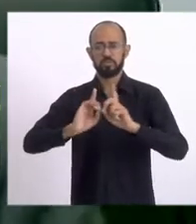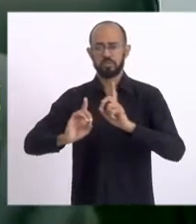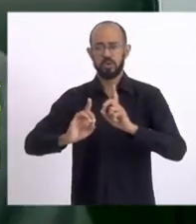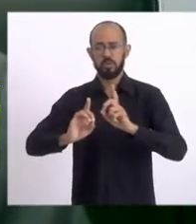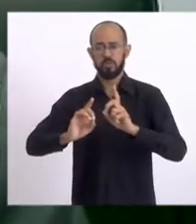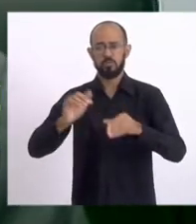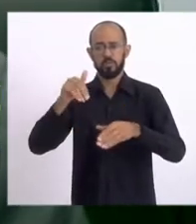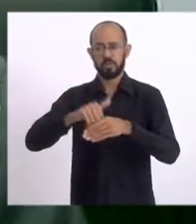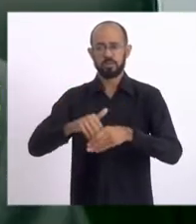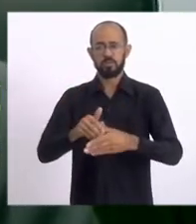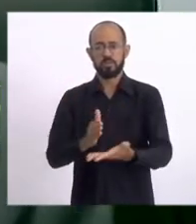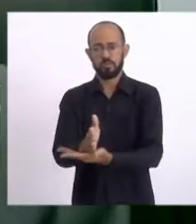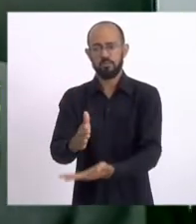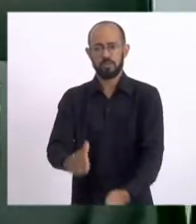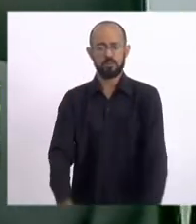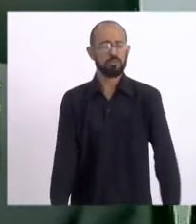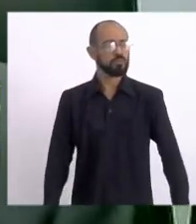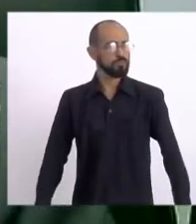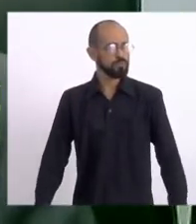votação aprovada.